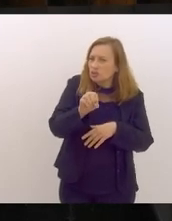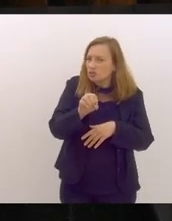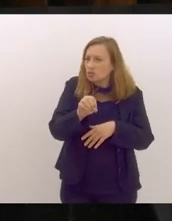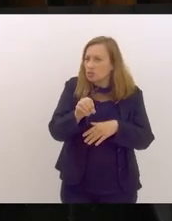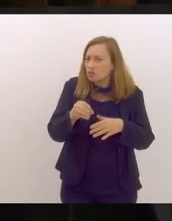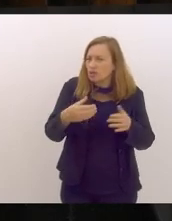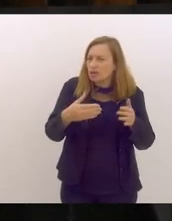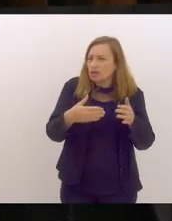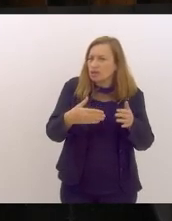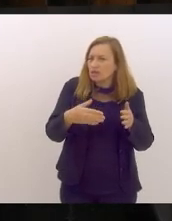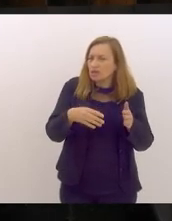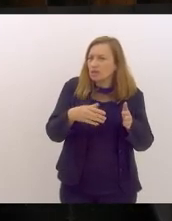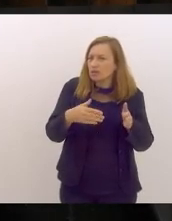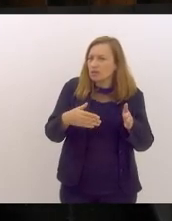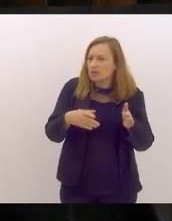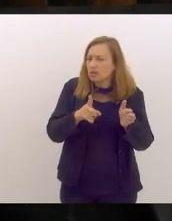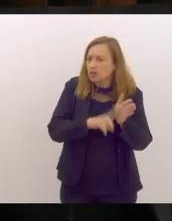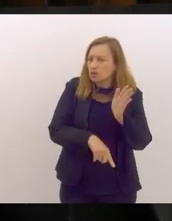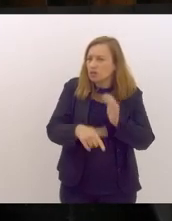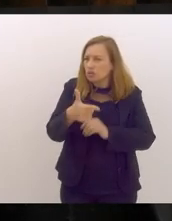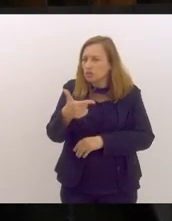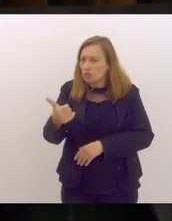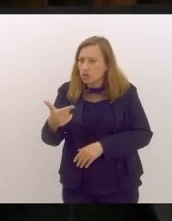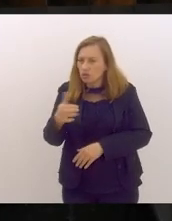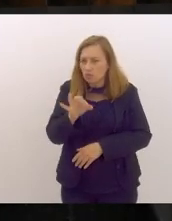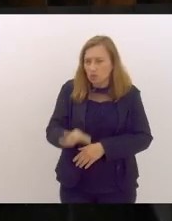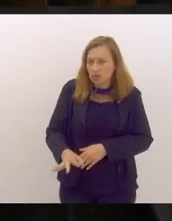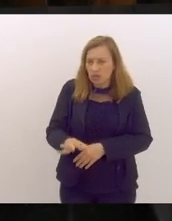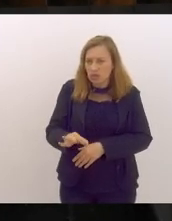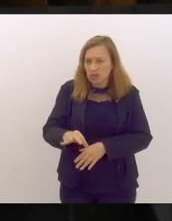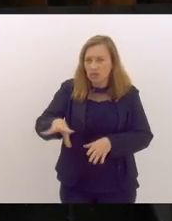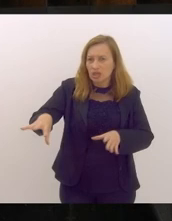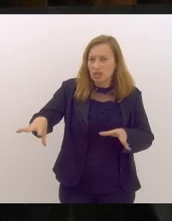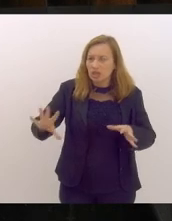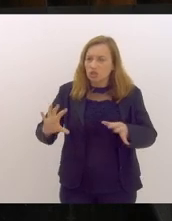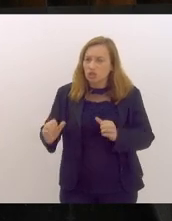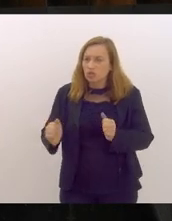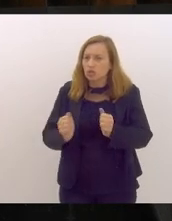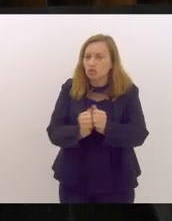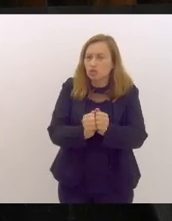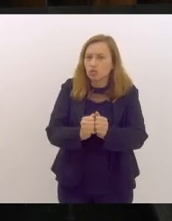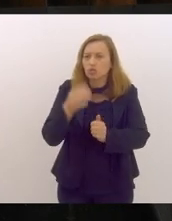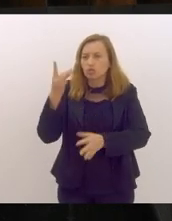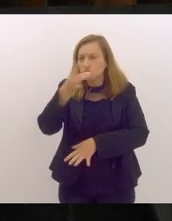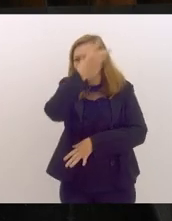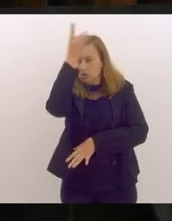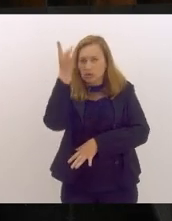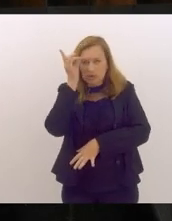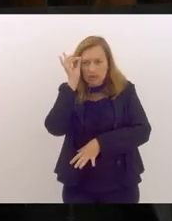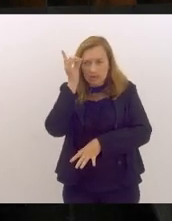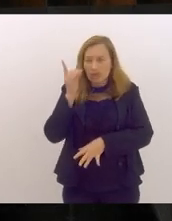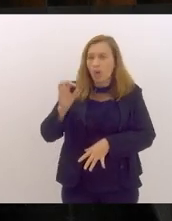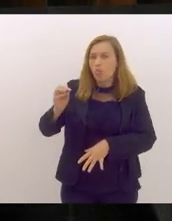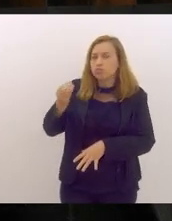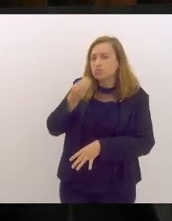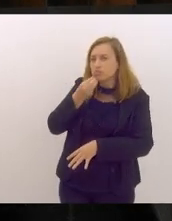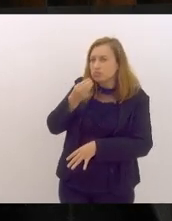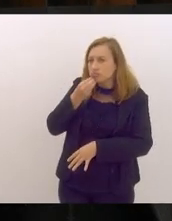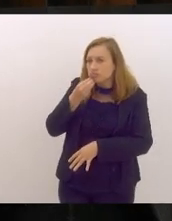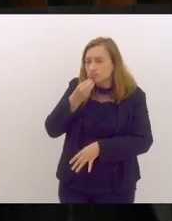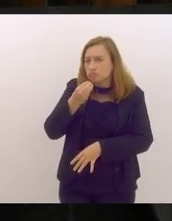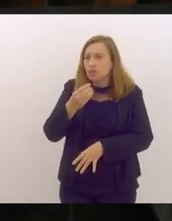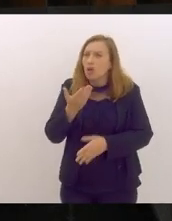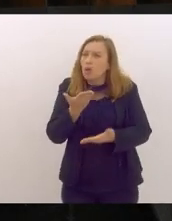12%, para colar do Espírito Santo, que naquela oportunidade deu